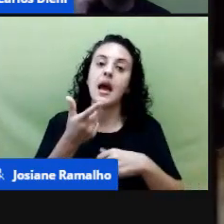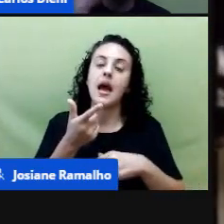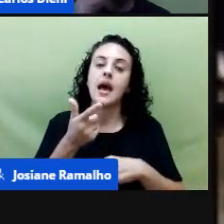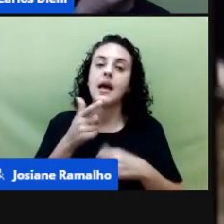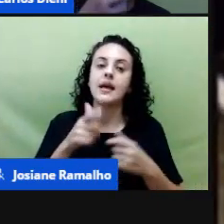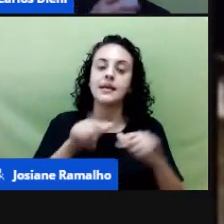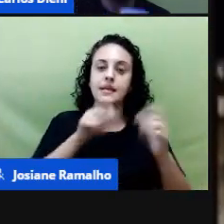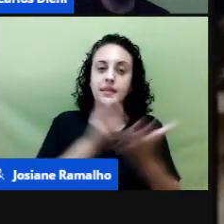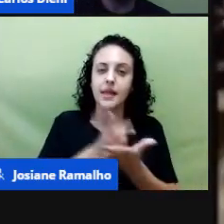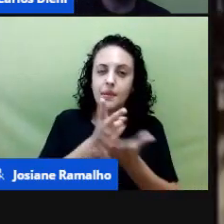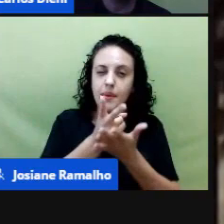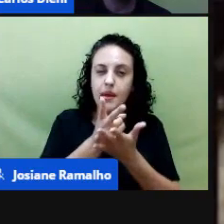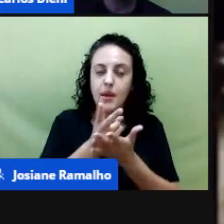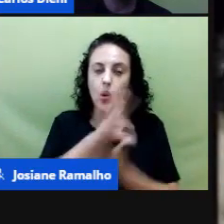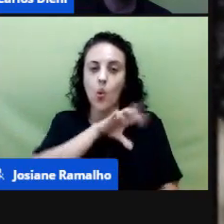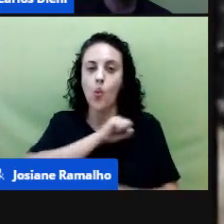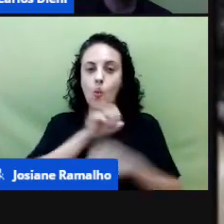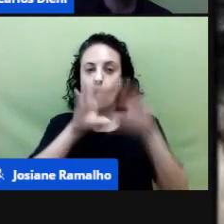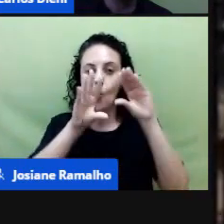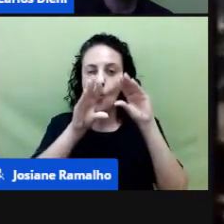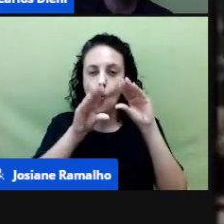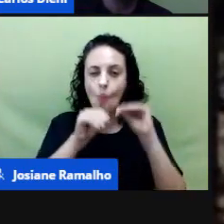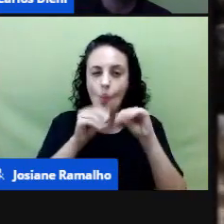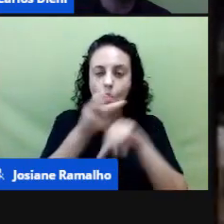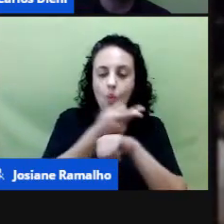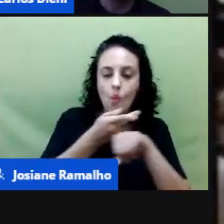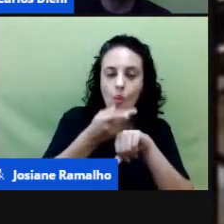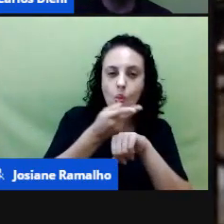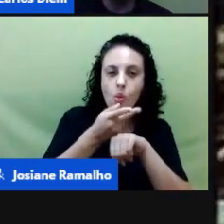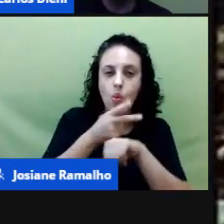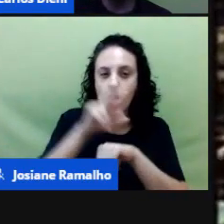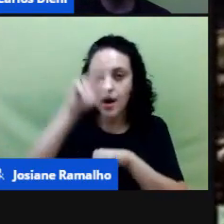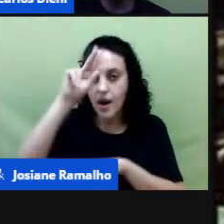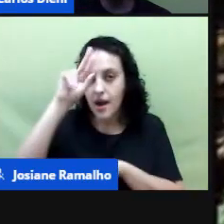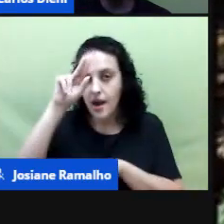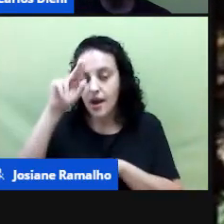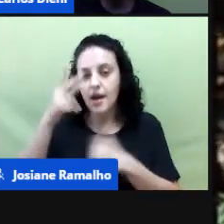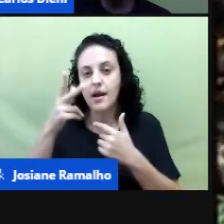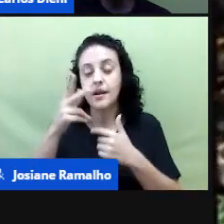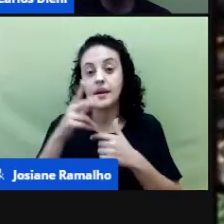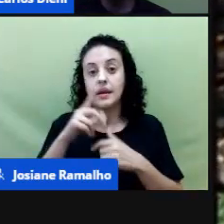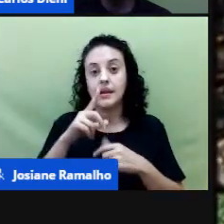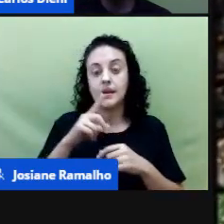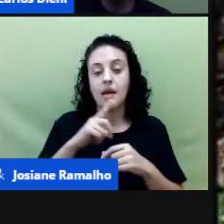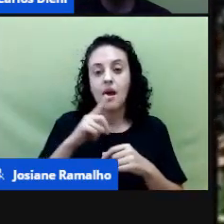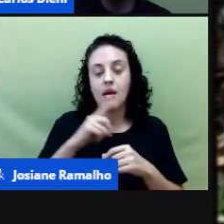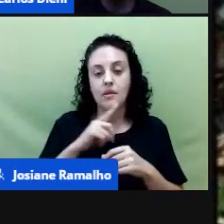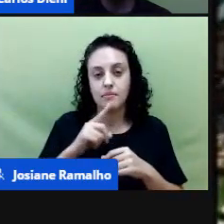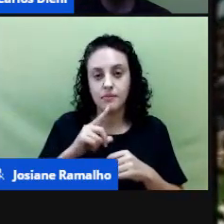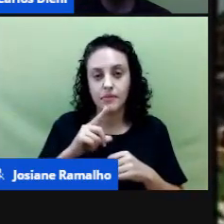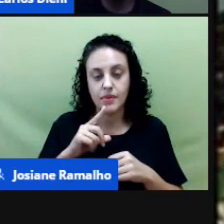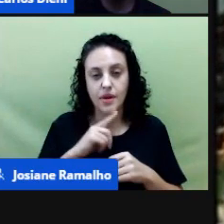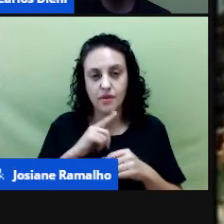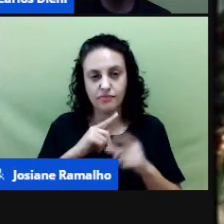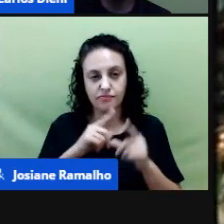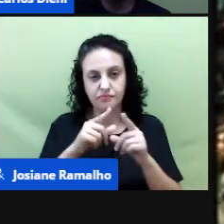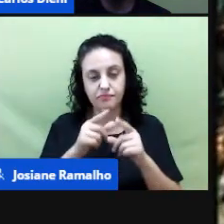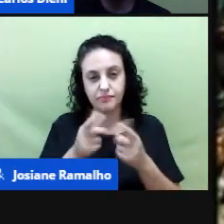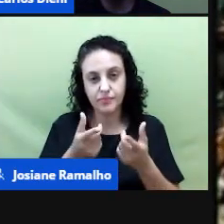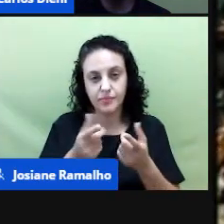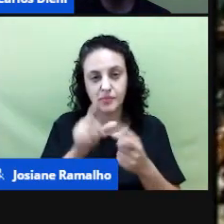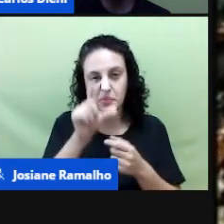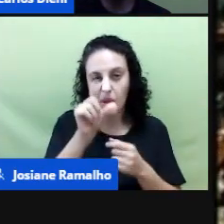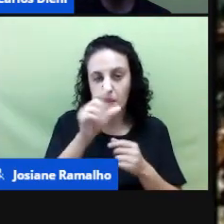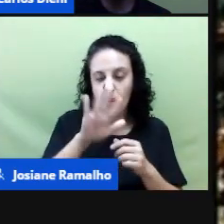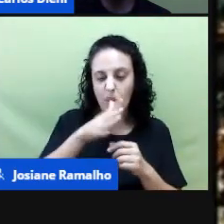besouros, baratas, pequenos lagartos e tem um abdômen do tamanho de um polegar humano, é uma mensageira ambulante da morte.